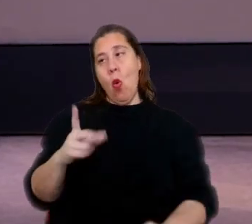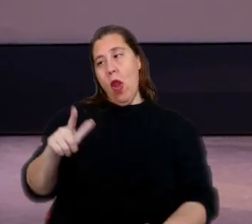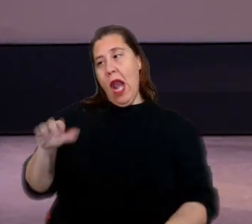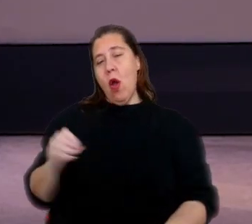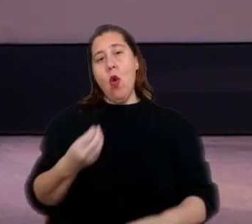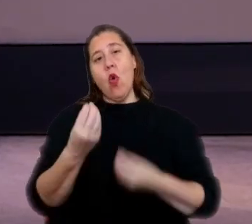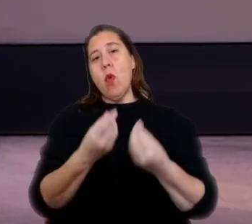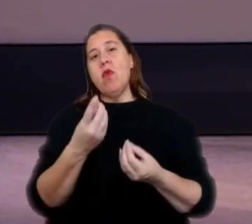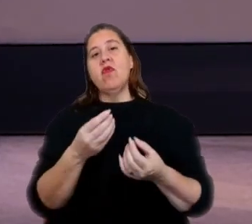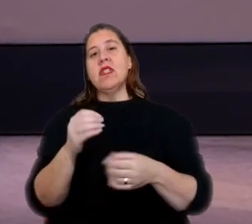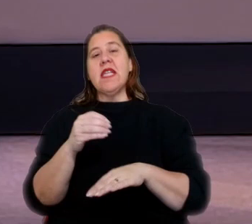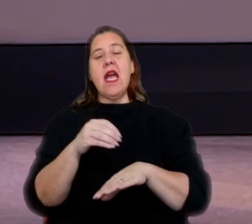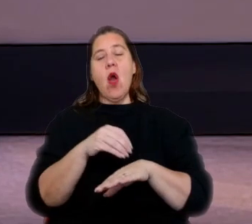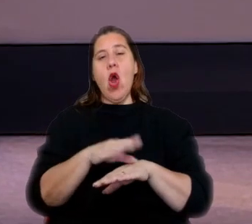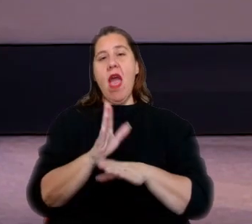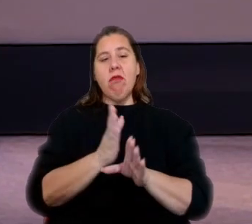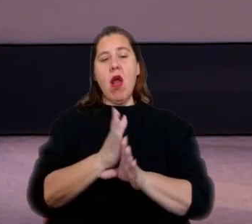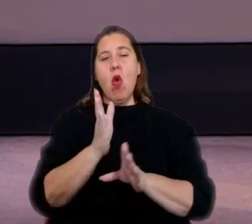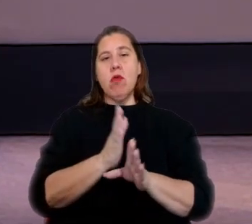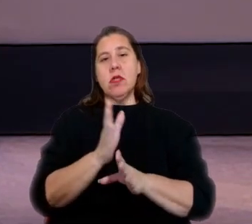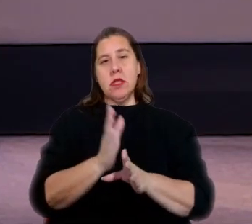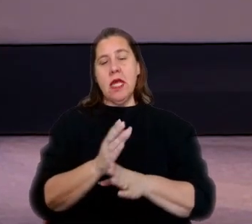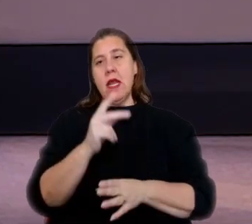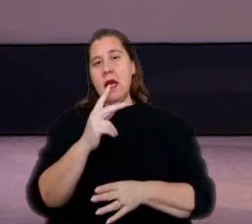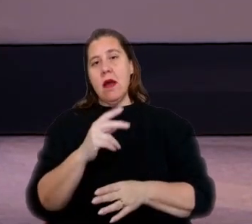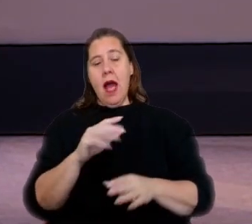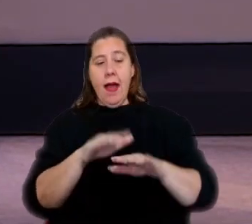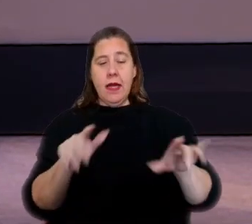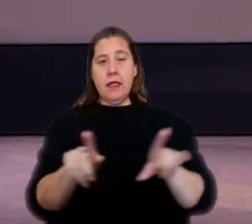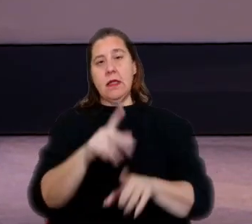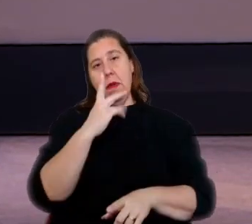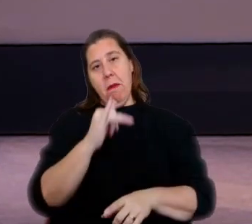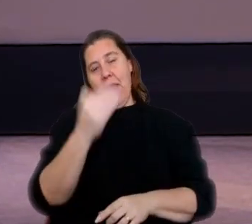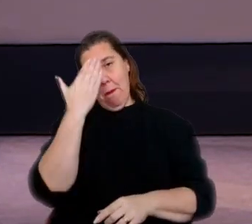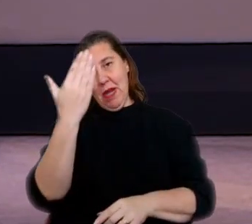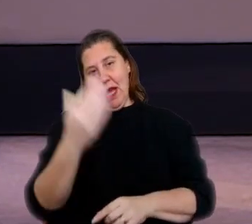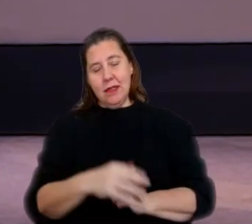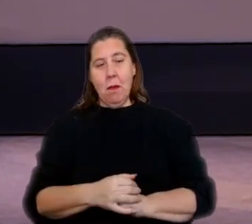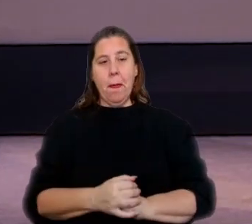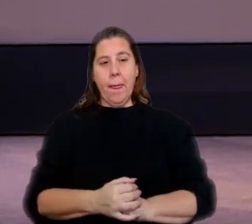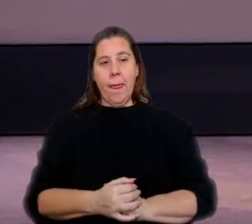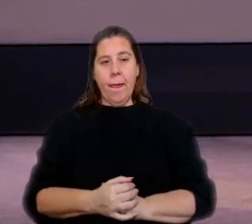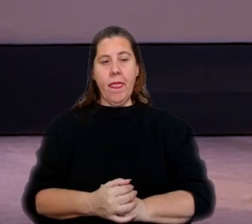você lida com isso, como você orienta a criança, como você orienta os pais?